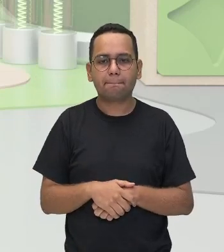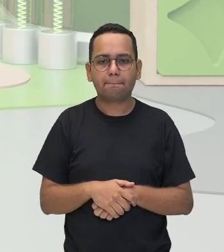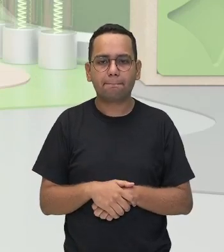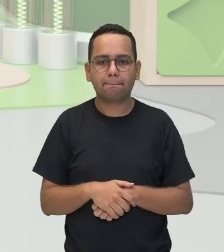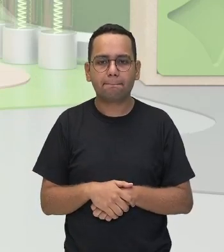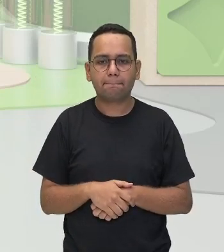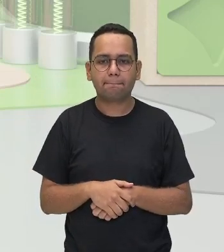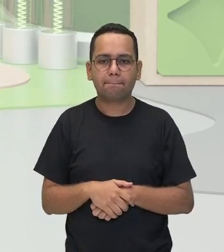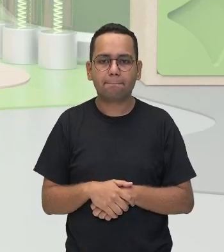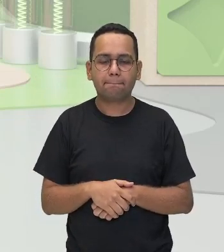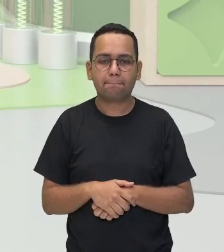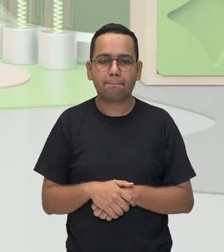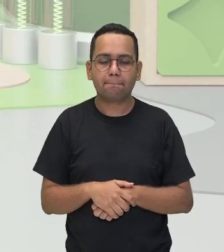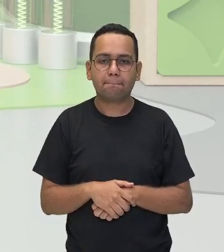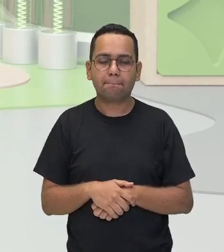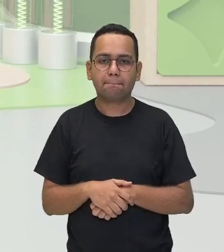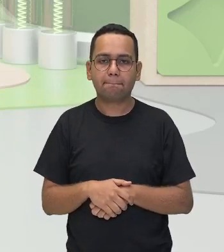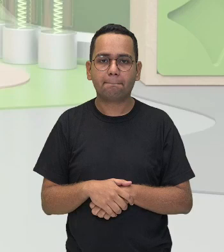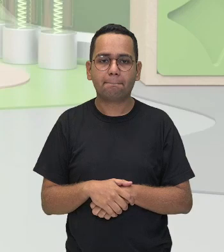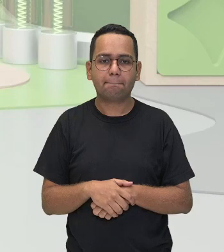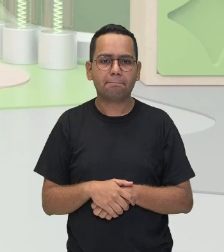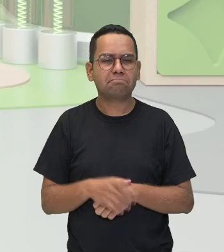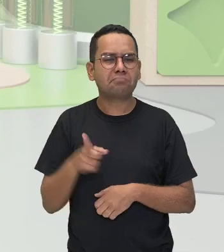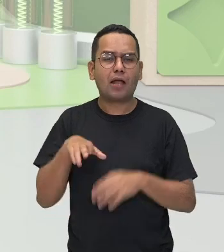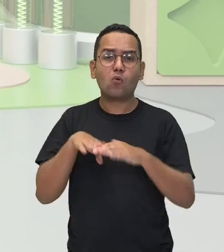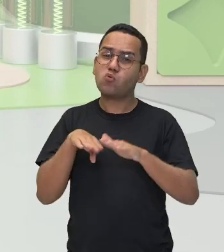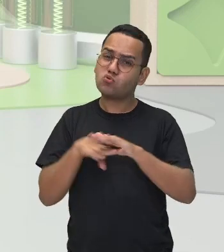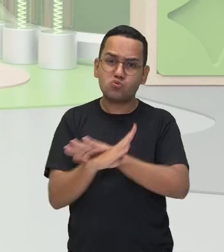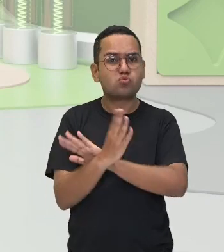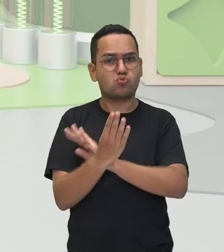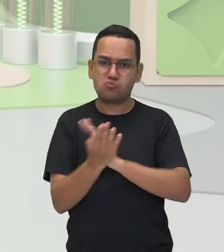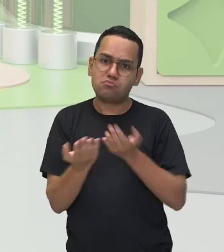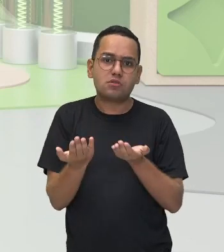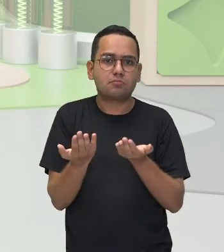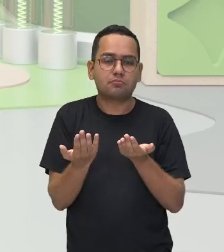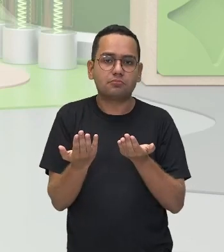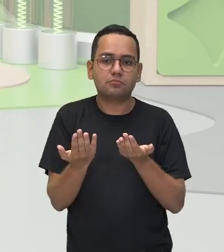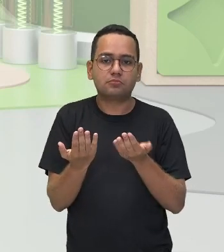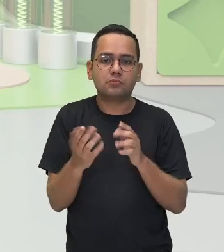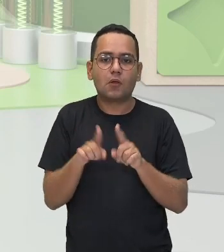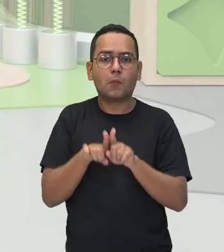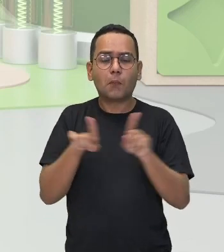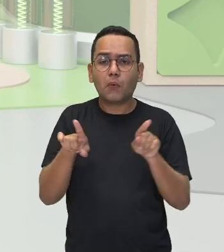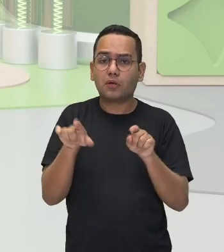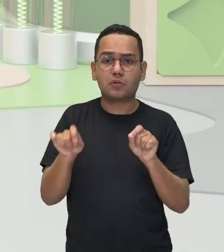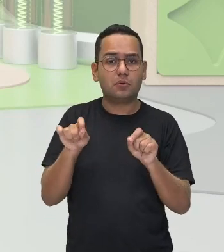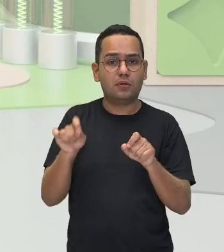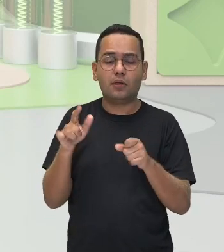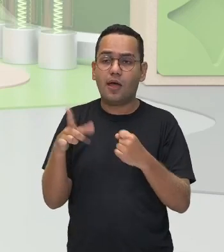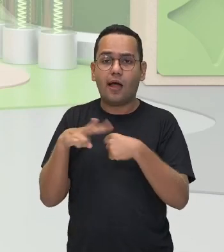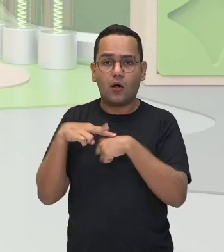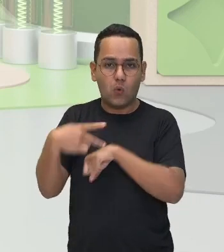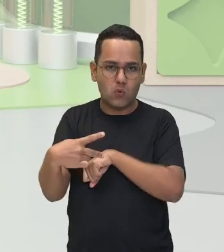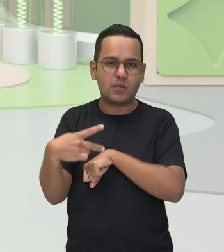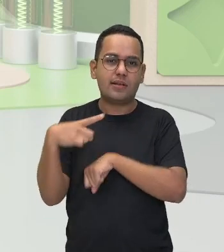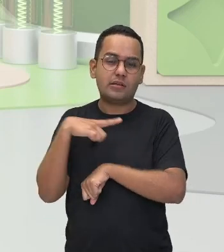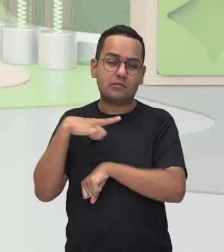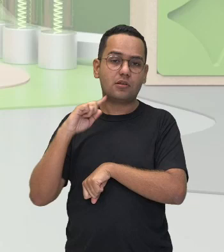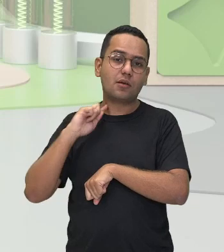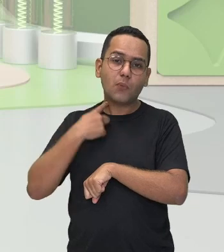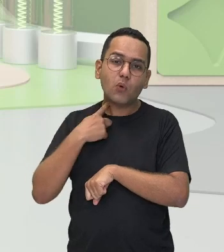na Roma Antiga era hábito, né? Eram as atividades do dia a dia, só que como consequência tinha essa